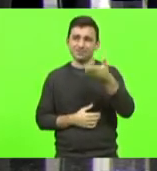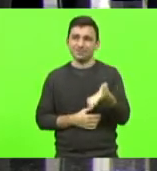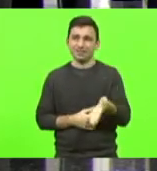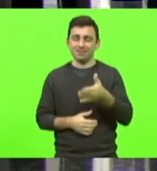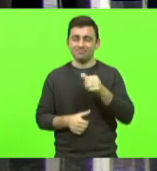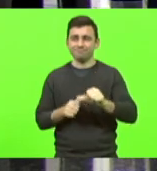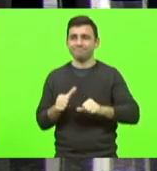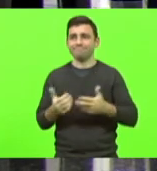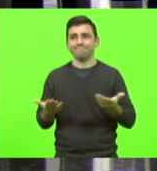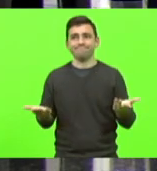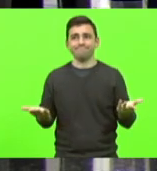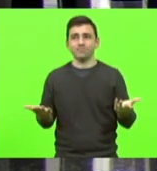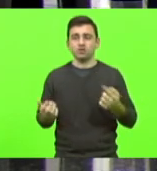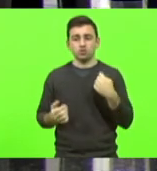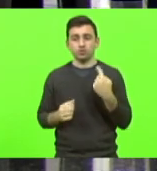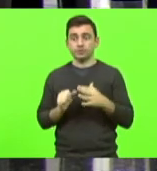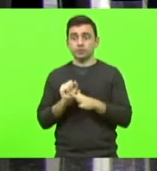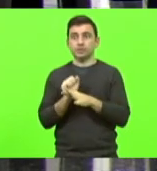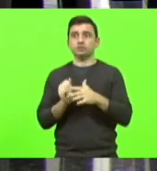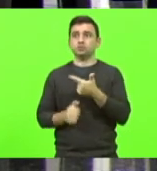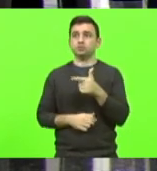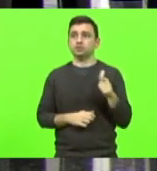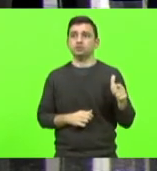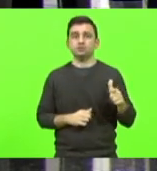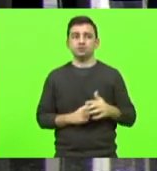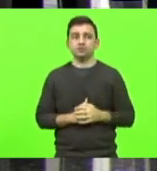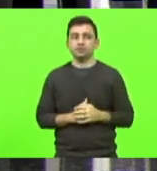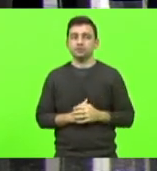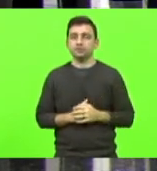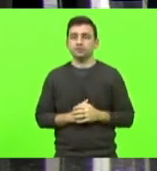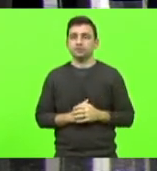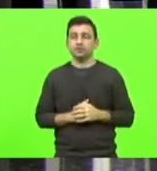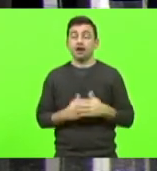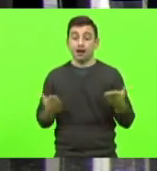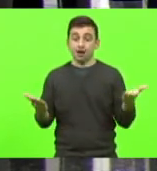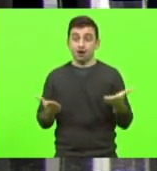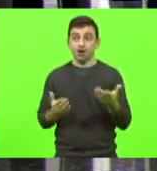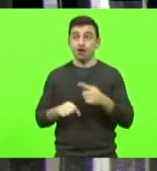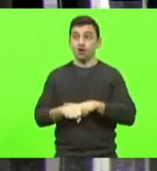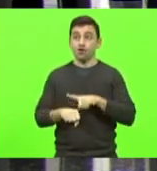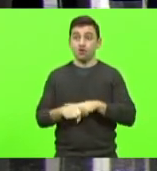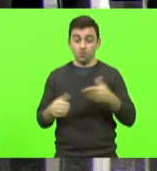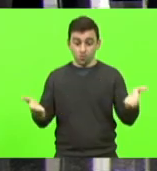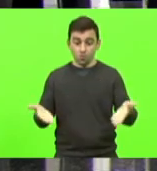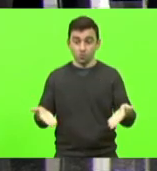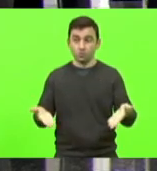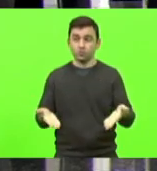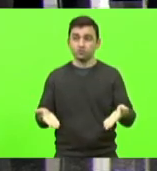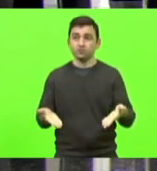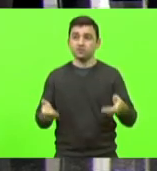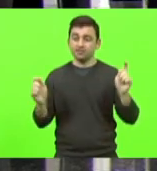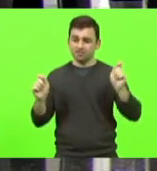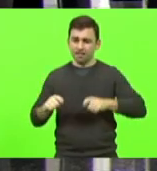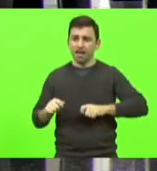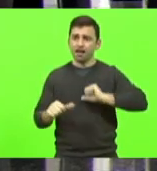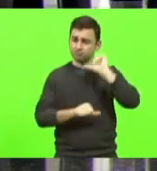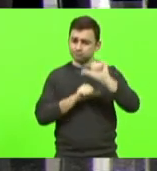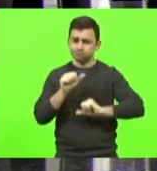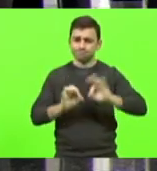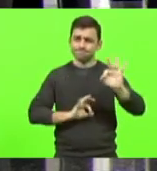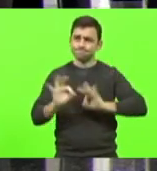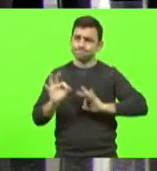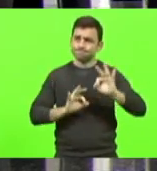nos causa uma insegurança bom então nós temos a oportunidade hoje de nós corrigirmos né